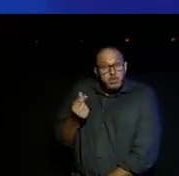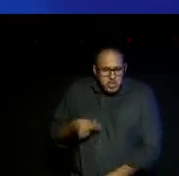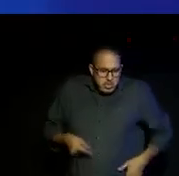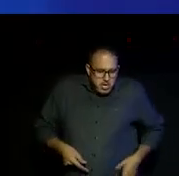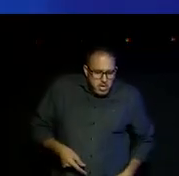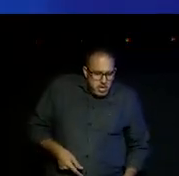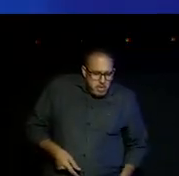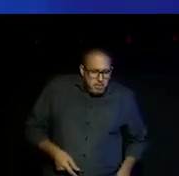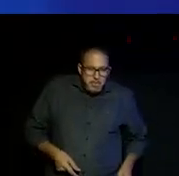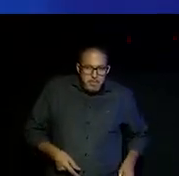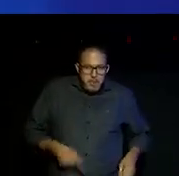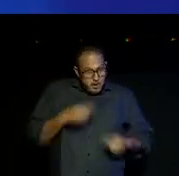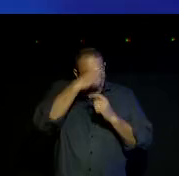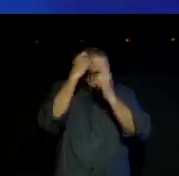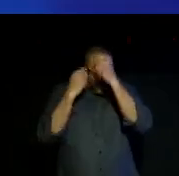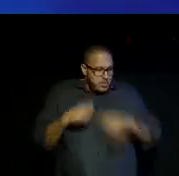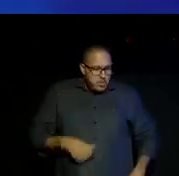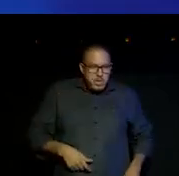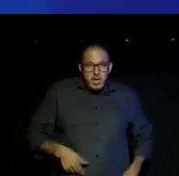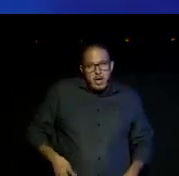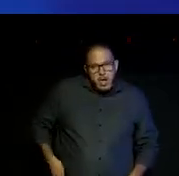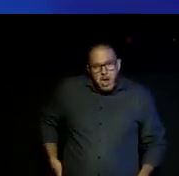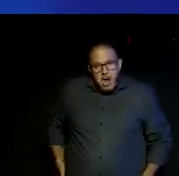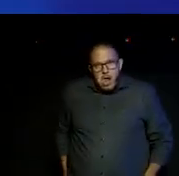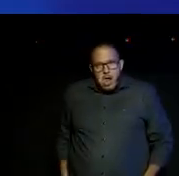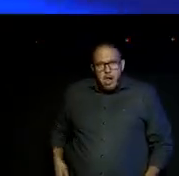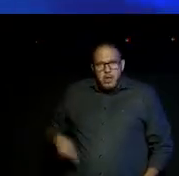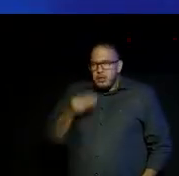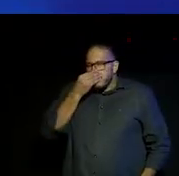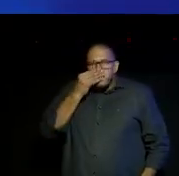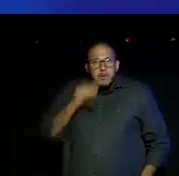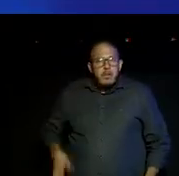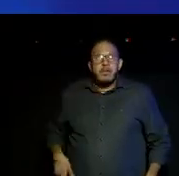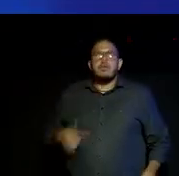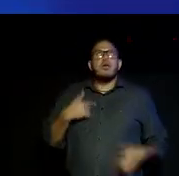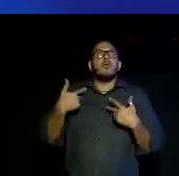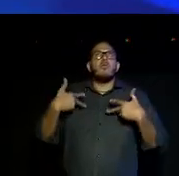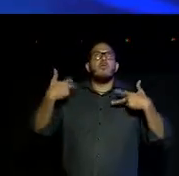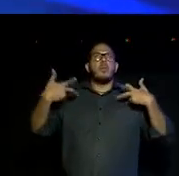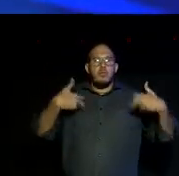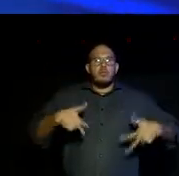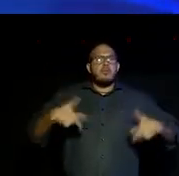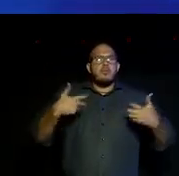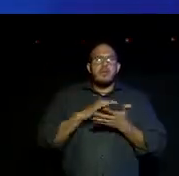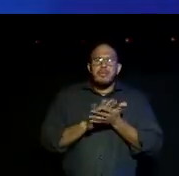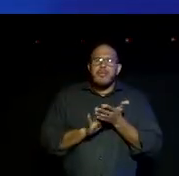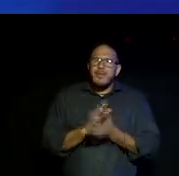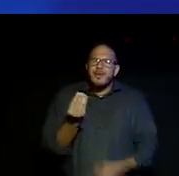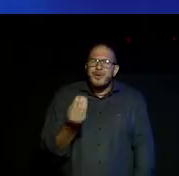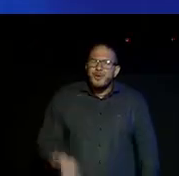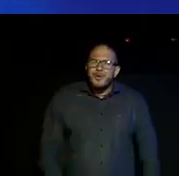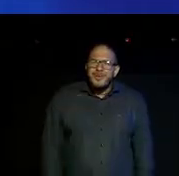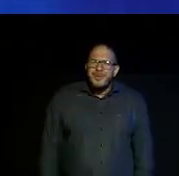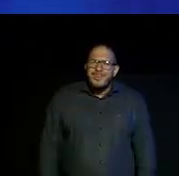bolso direito, pega o seu pente, no bolso da frente, pega o lenço, e você não vê. Como é que acontece isso?